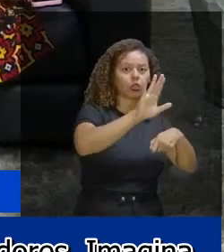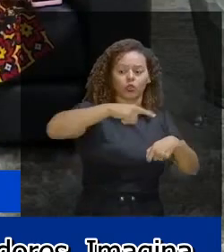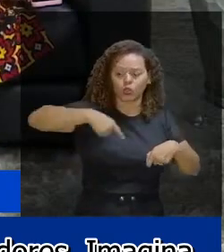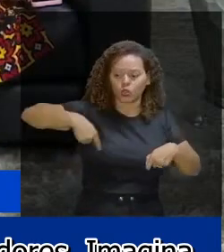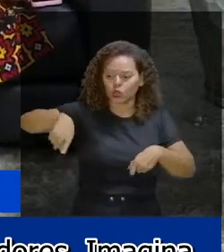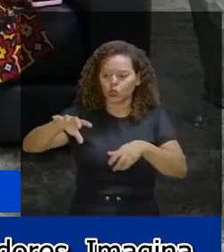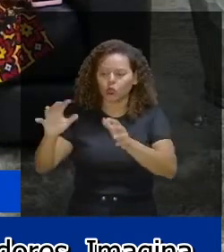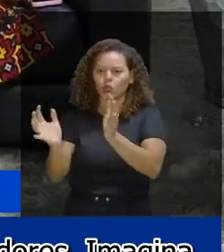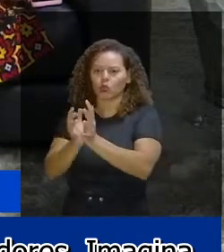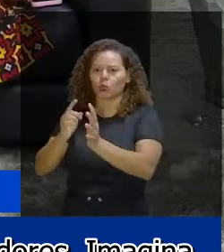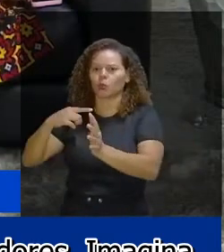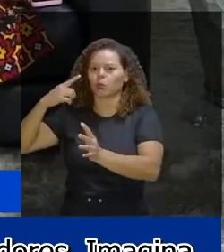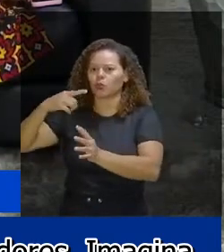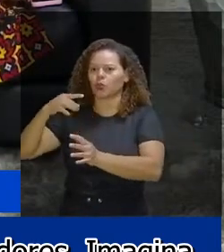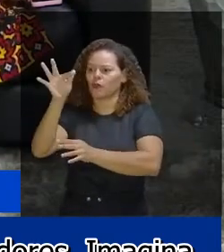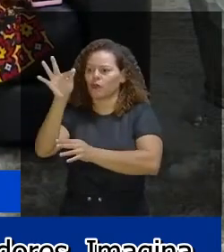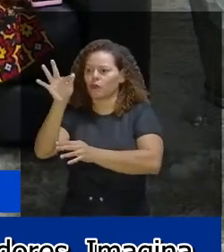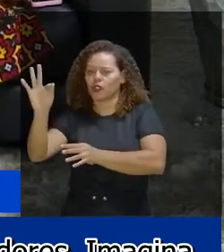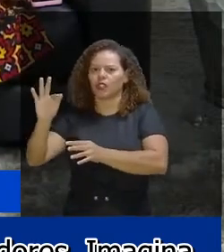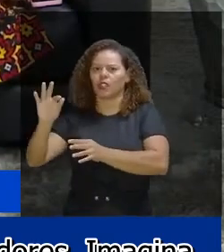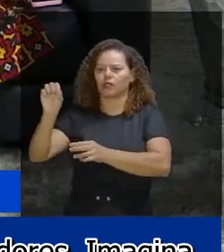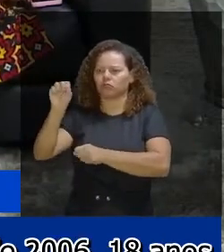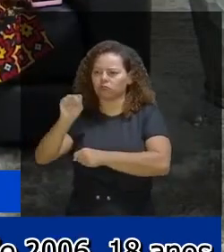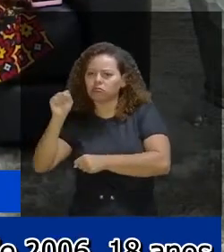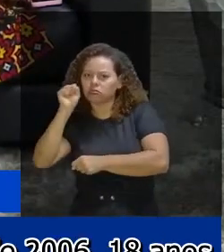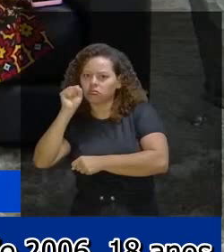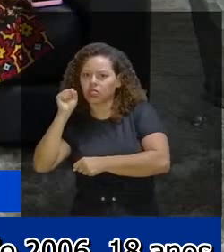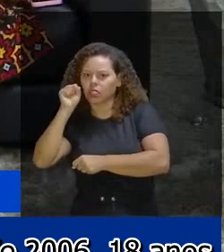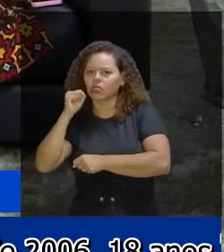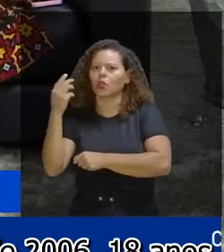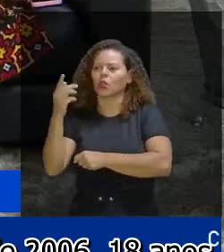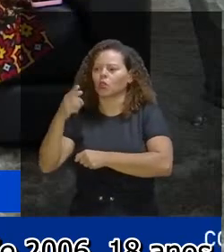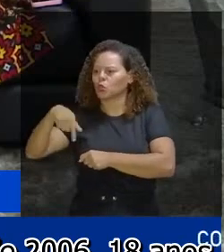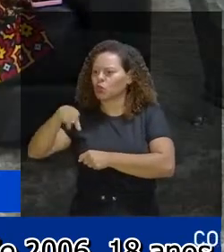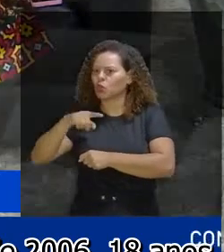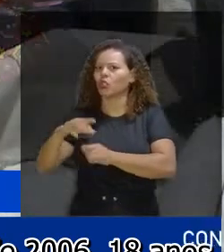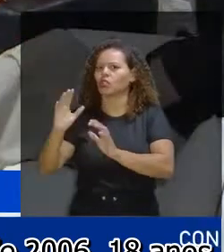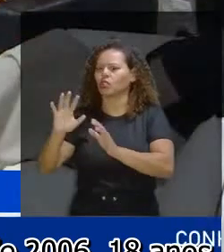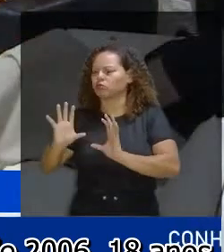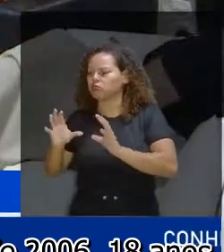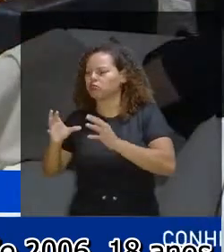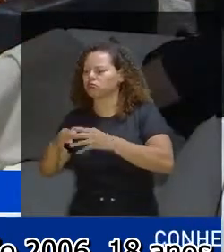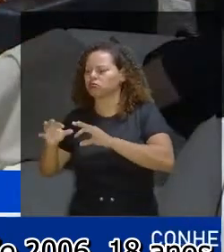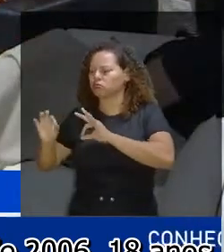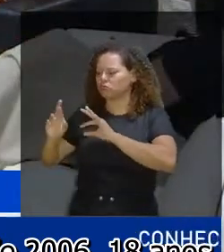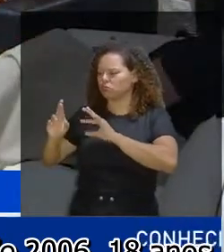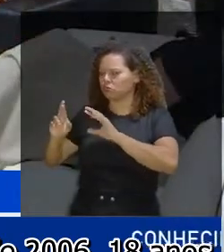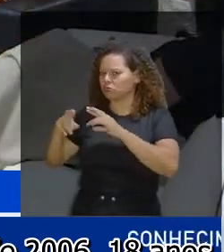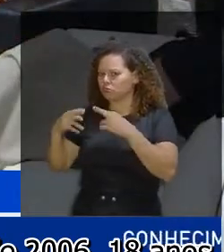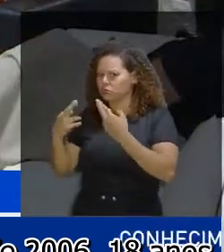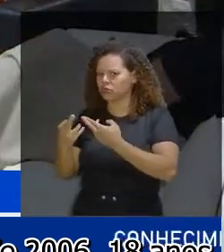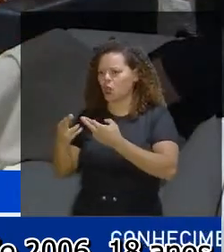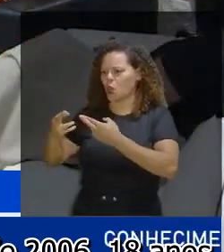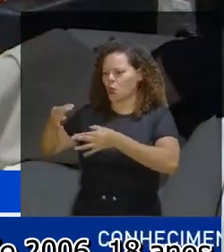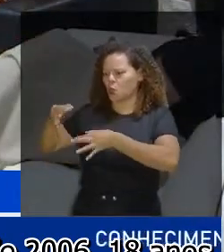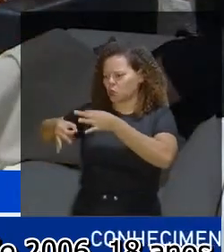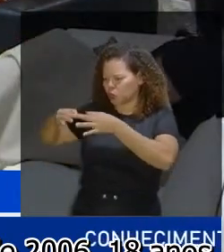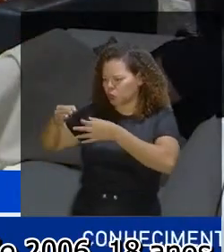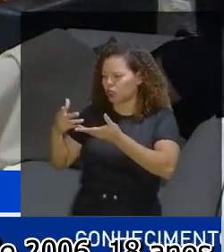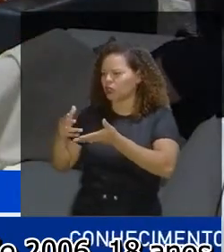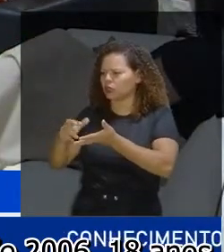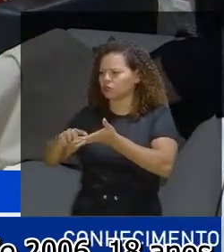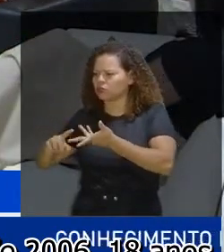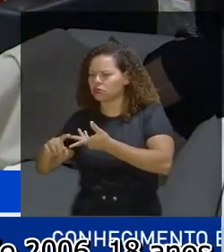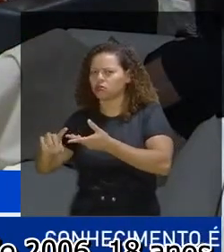federais e senadores. Imagina, nós temos desde 2006 a questão das cotas femininas, desde